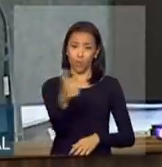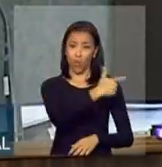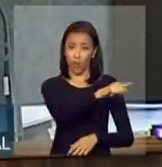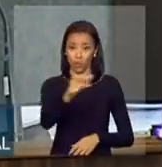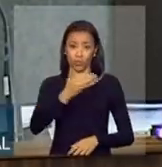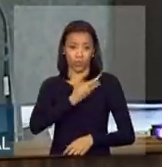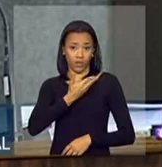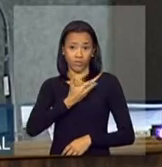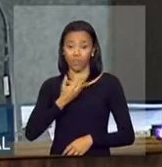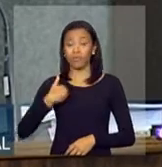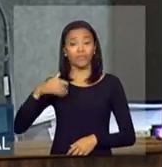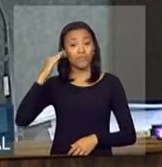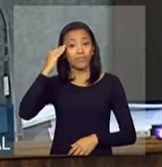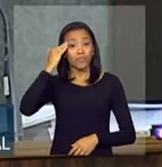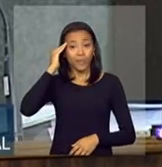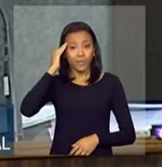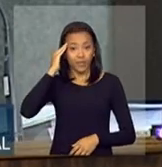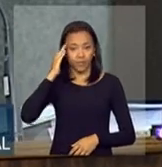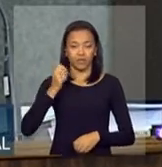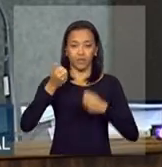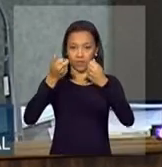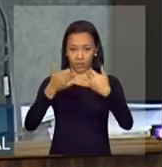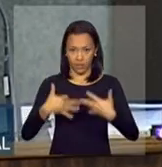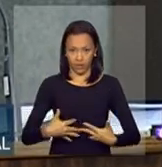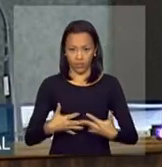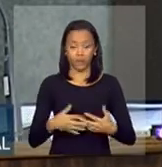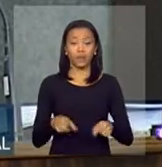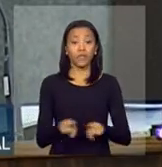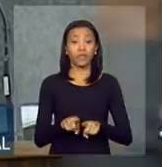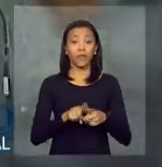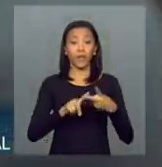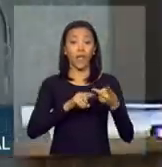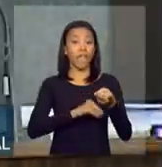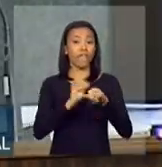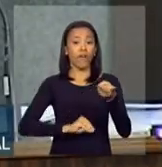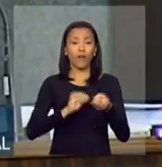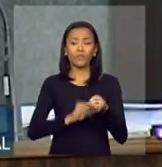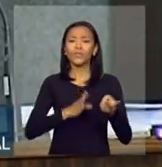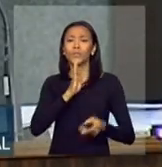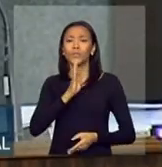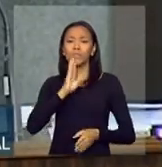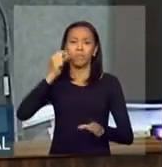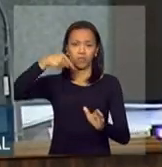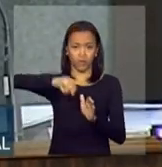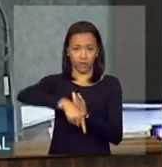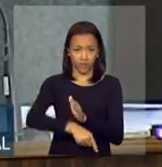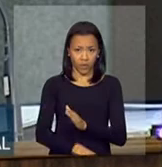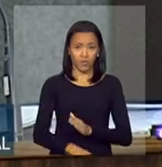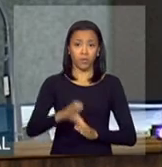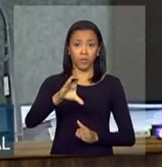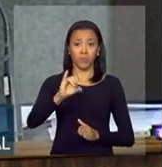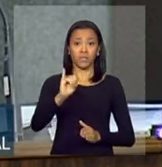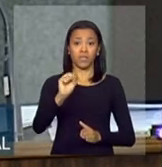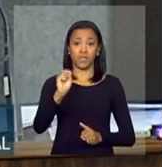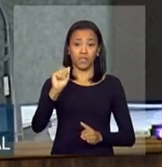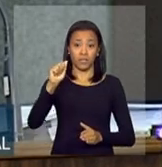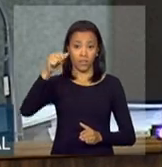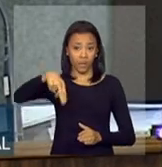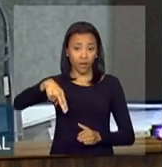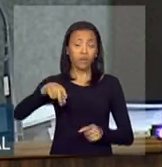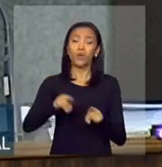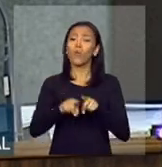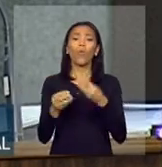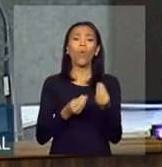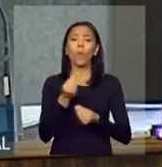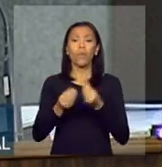mas fala que os outros não compreendem. Há uma falta de conhecimento aprofundado sobre o CISAM e sua forma de gestão para muitos gestores.